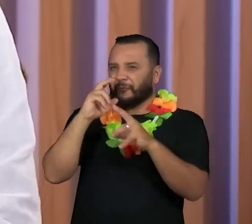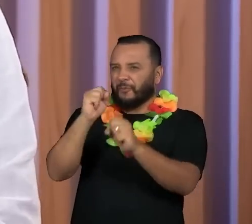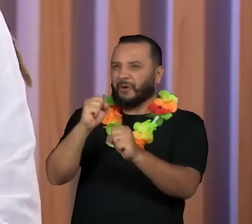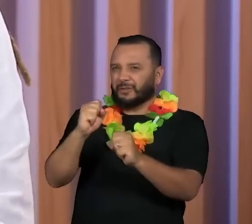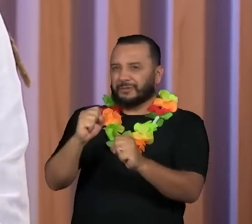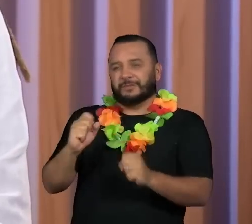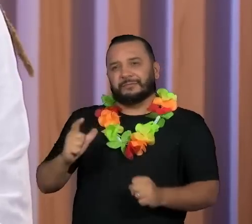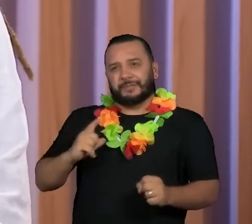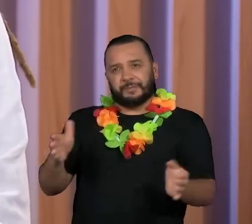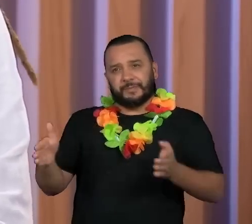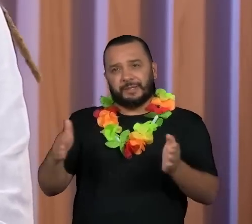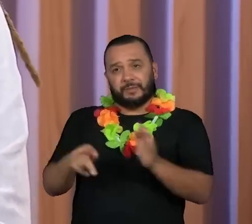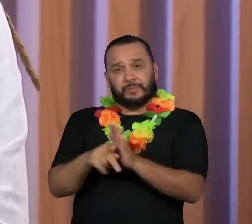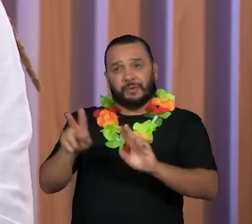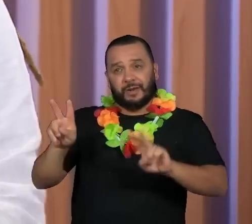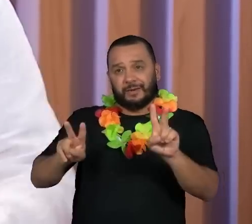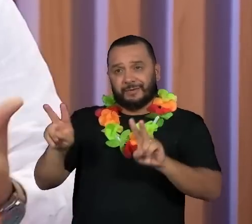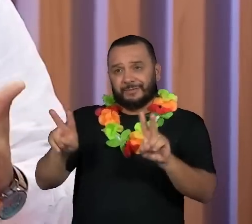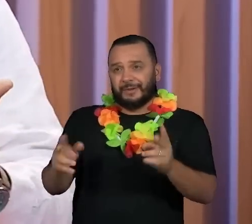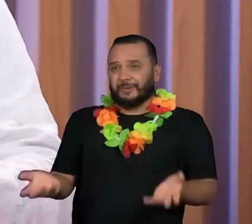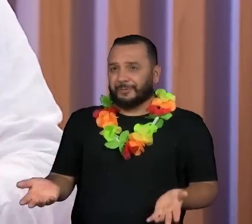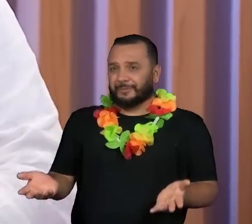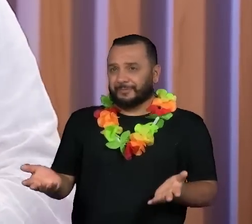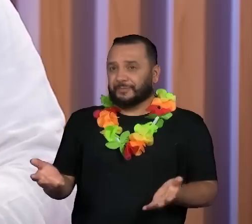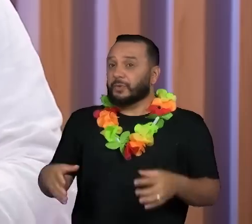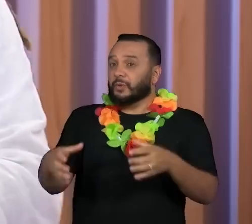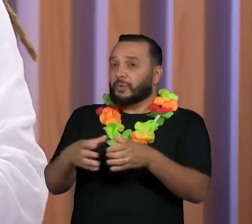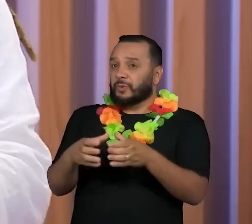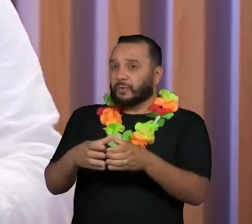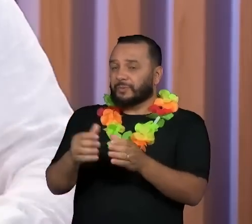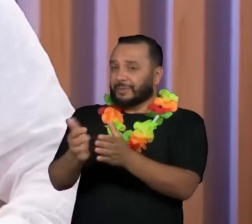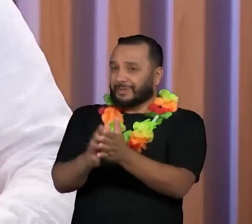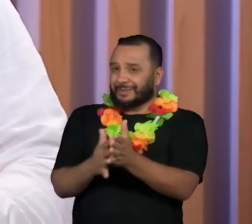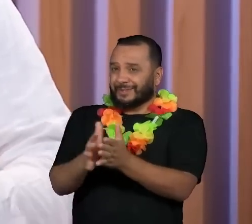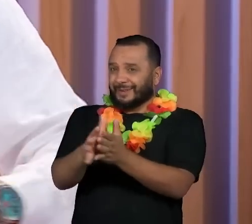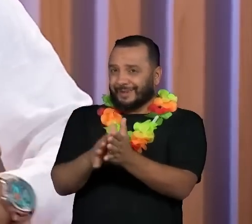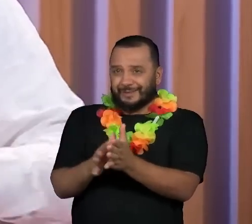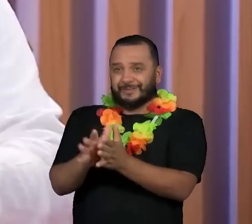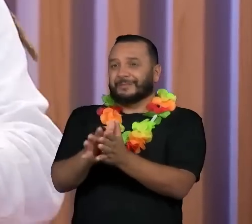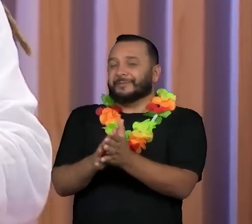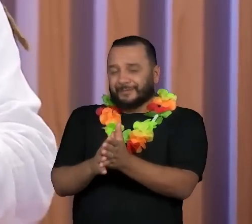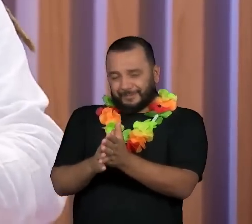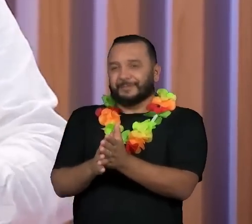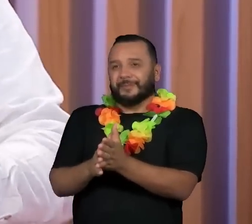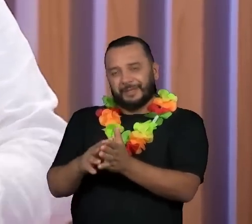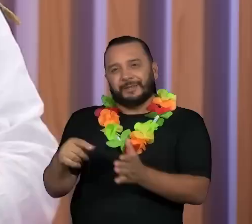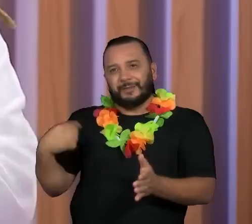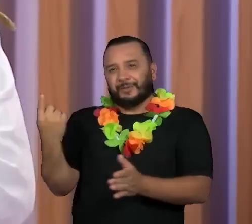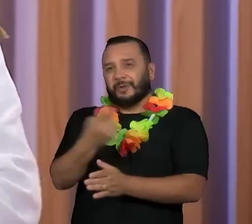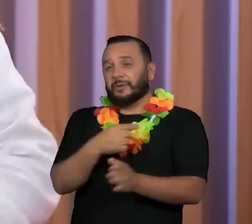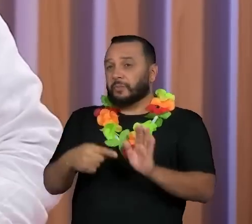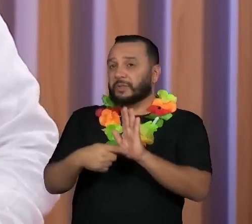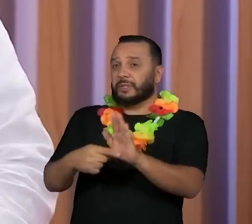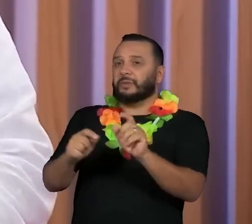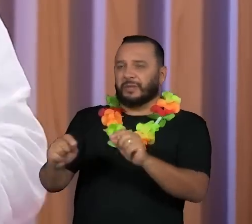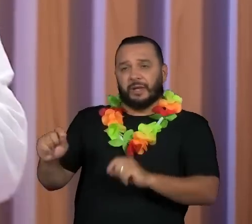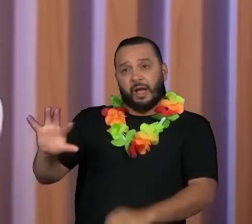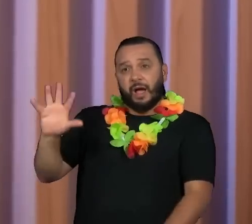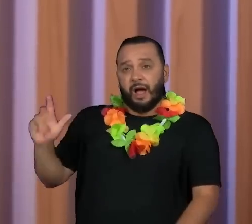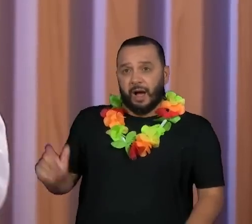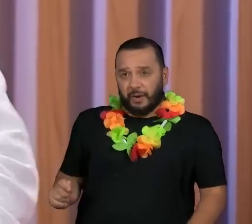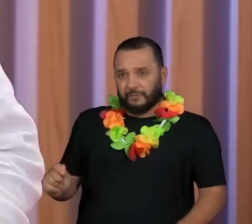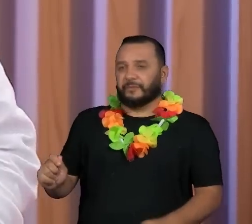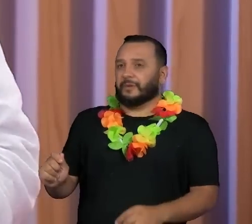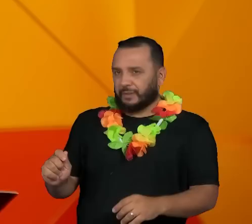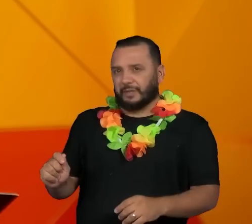forte nesse período do carnaval. Para as escolas de samba, o nosso universo, a gente tem trazido muito essa temática da africanidade, está